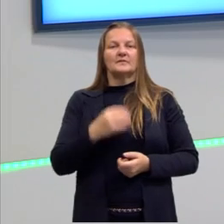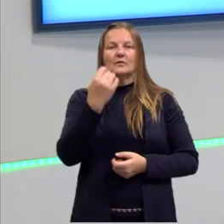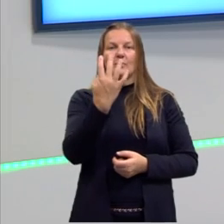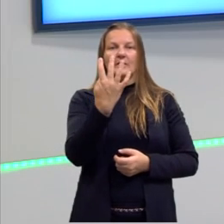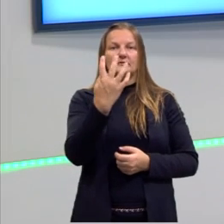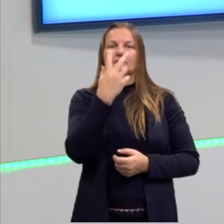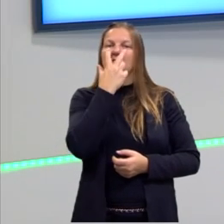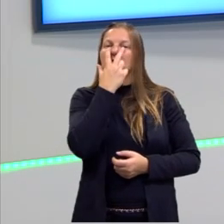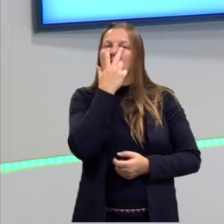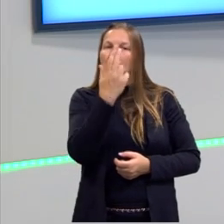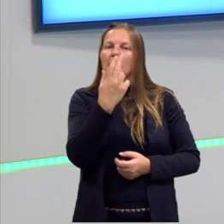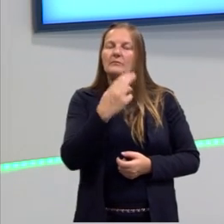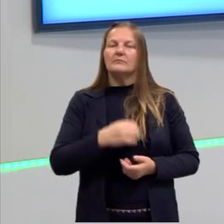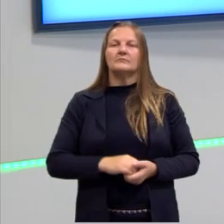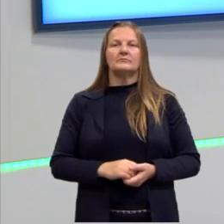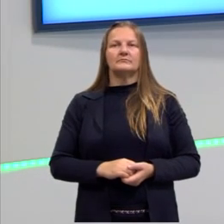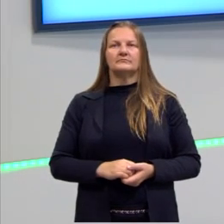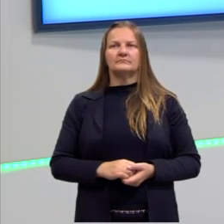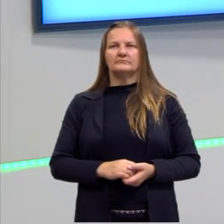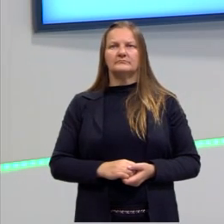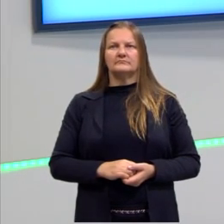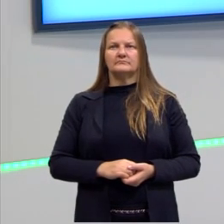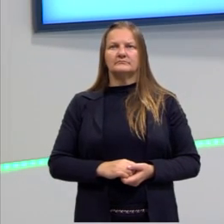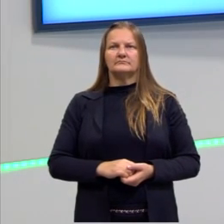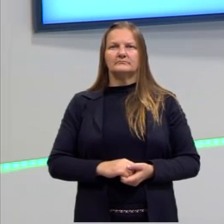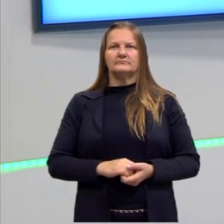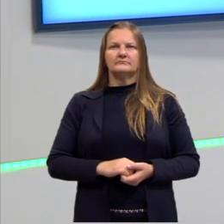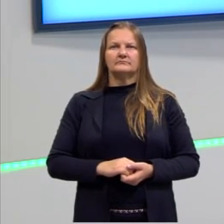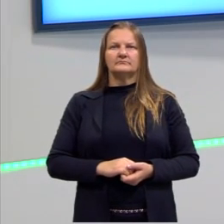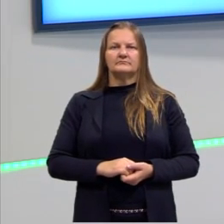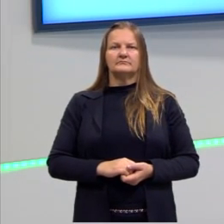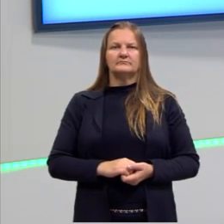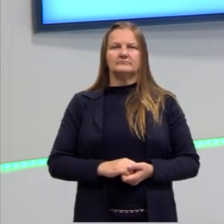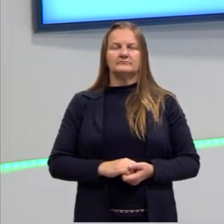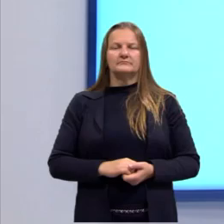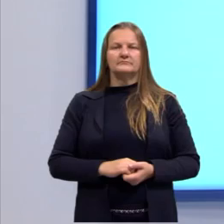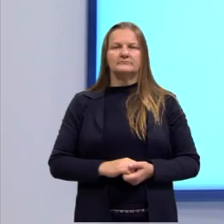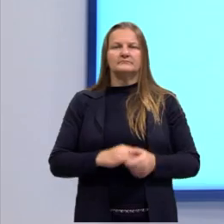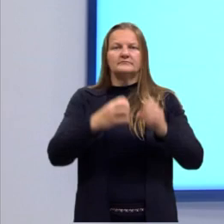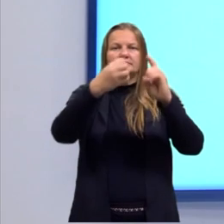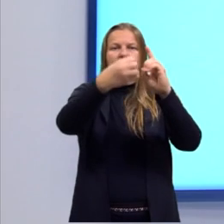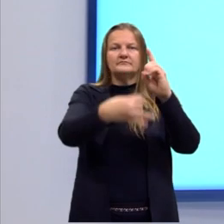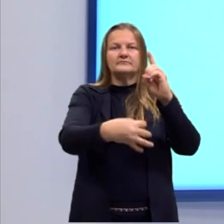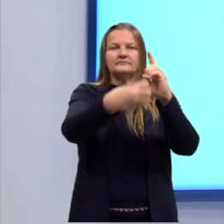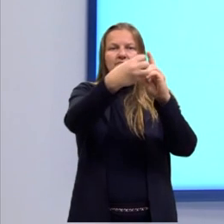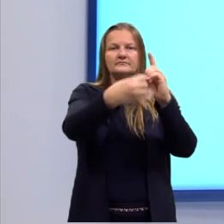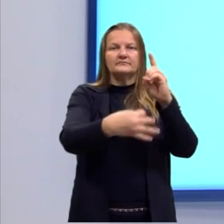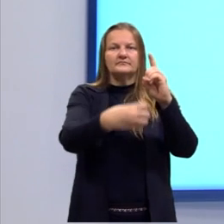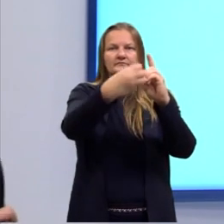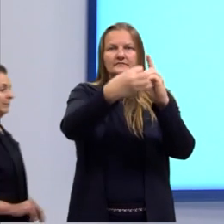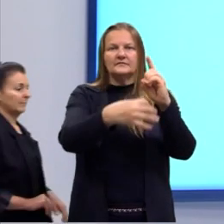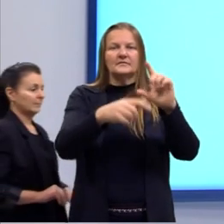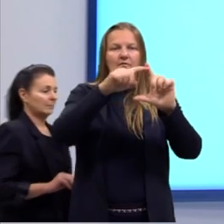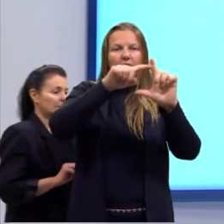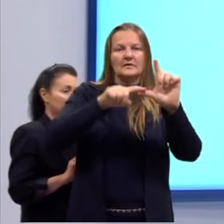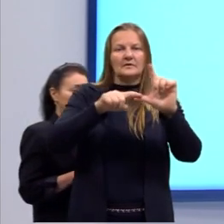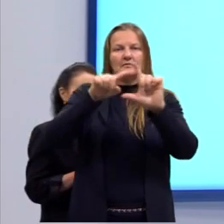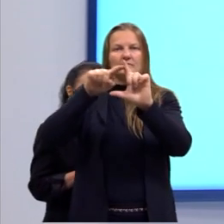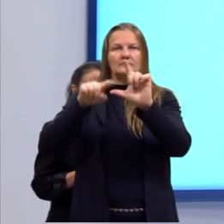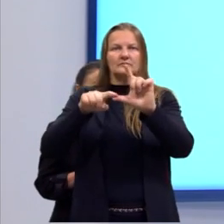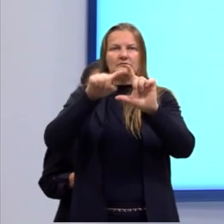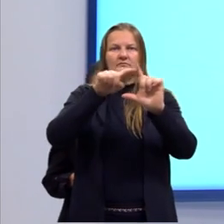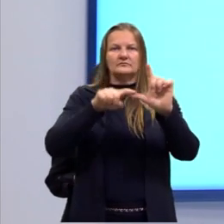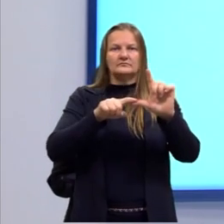quatro lados precisam ser iguais então Aqui nós temos a definição apresenta quatro ângulos e